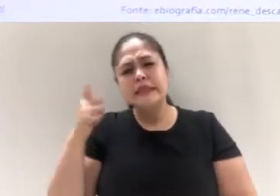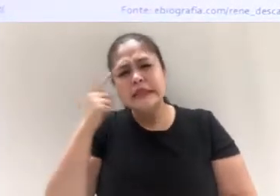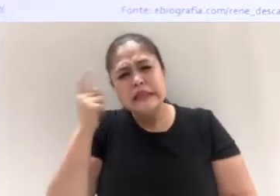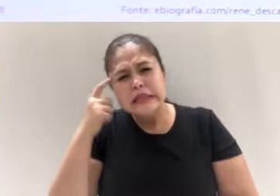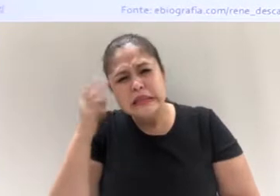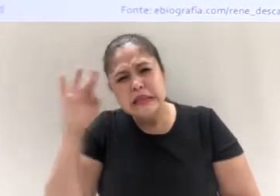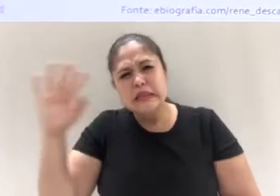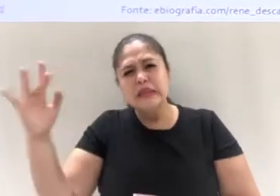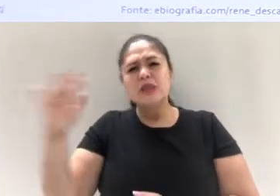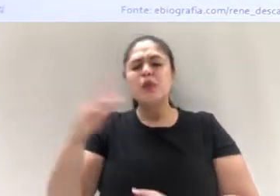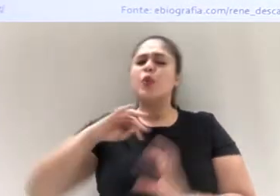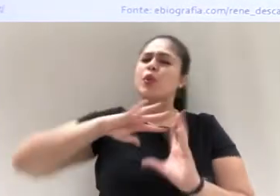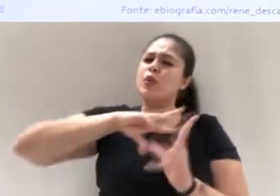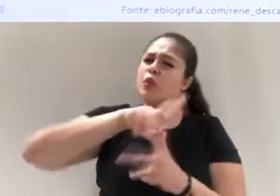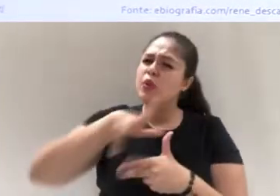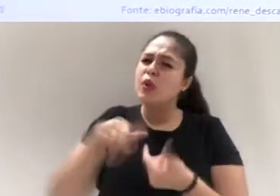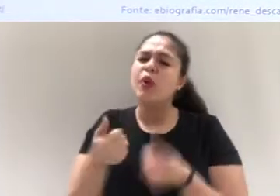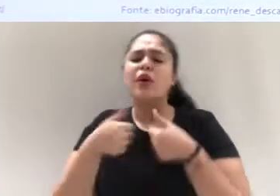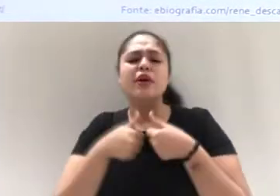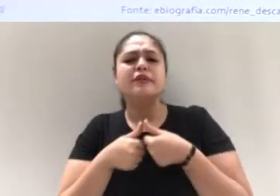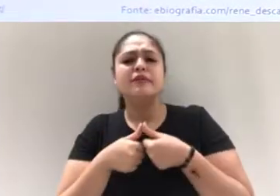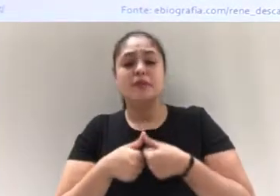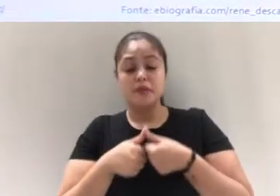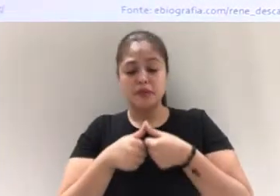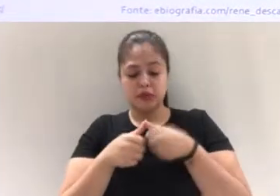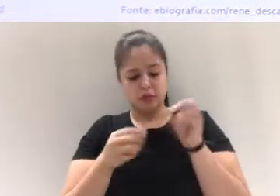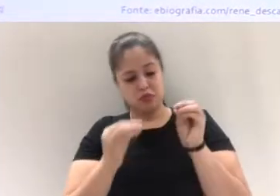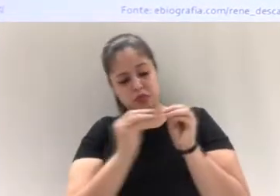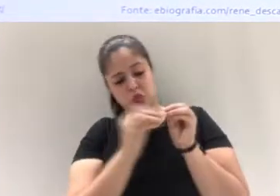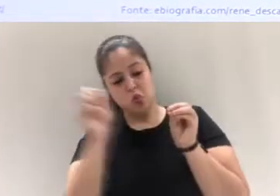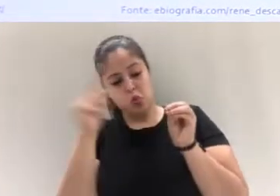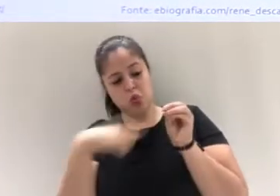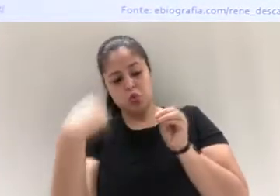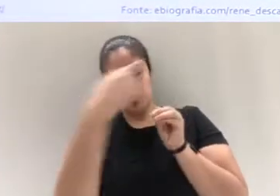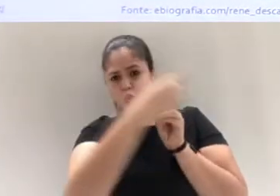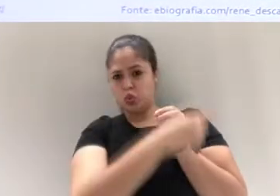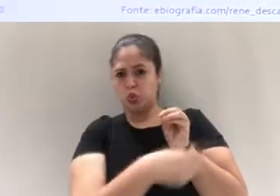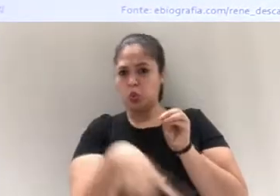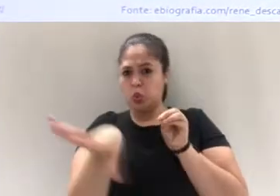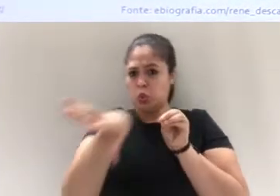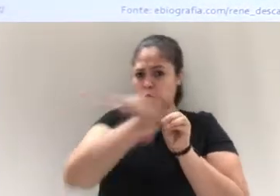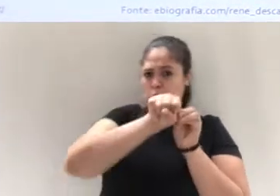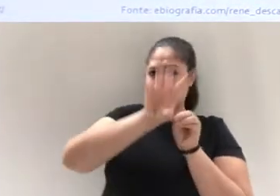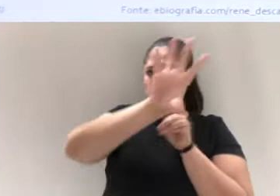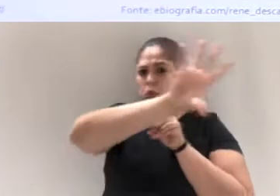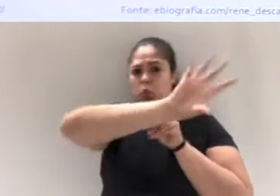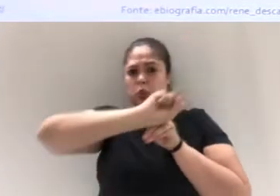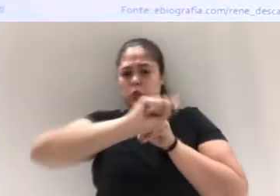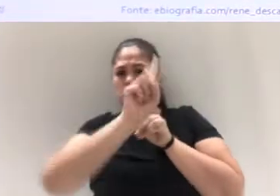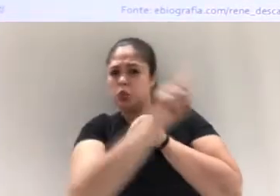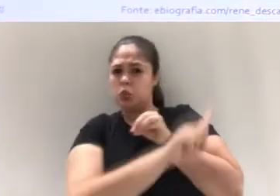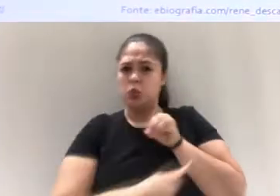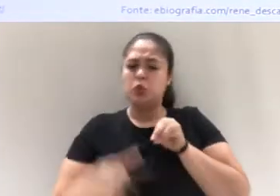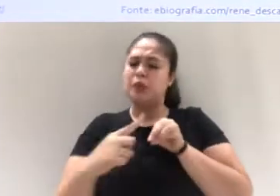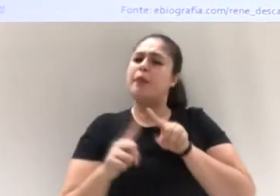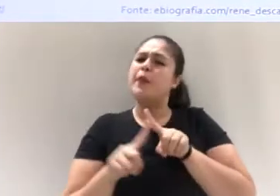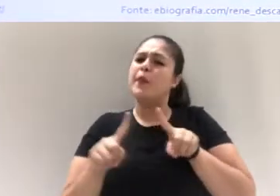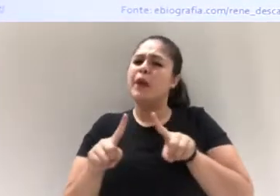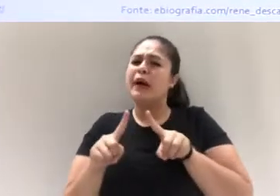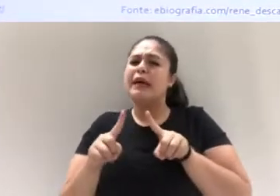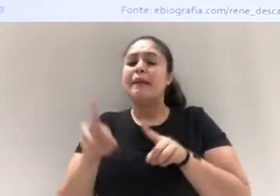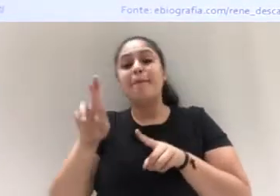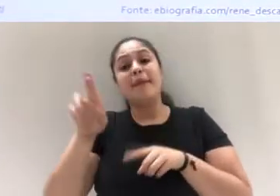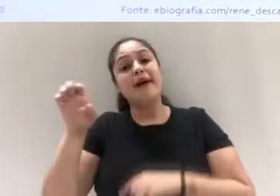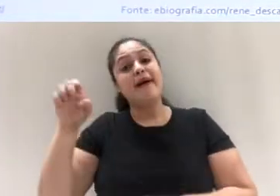que os planetas se mantinham em torno do Sol por forças magnéticas. Porém,